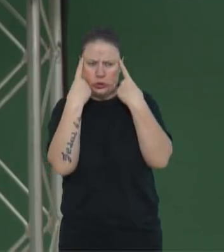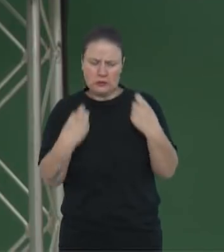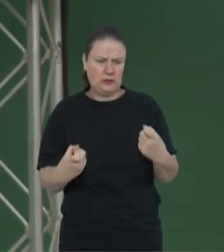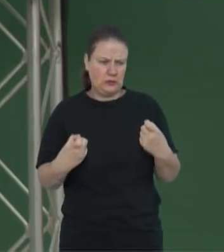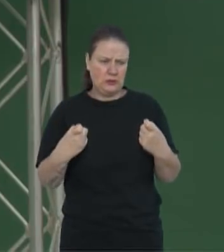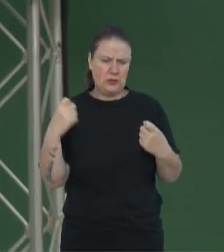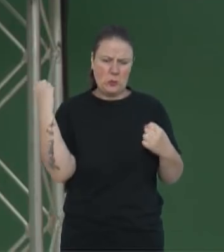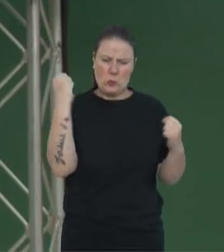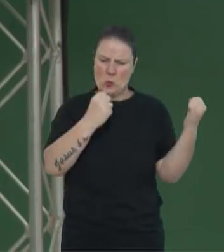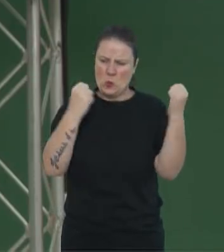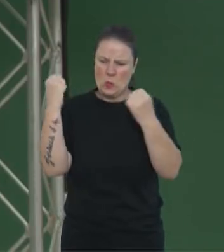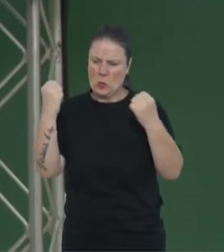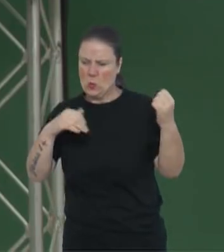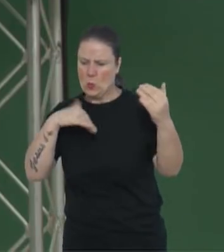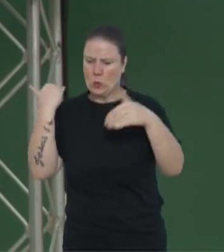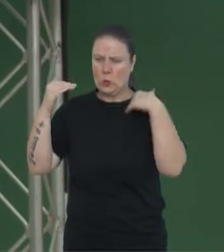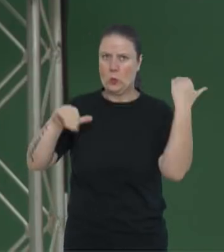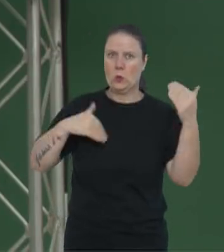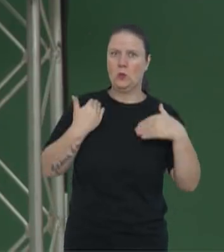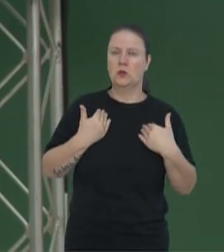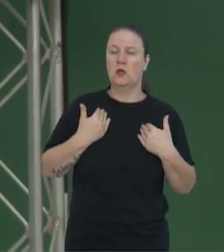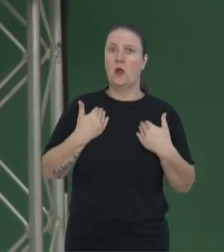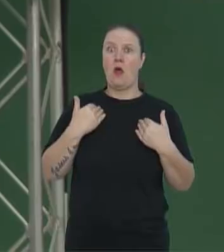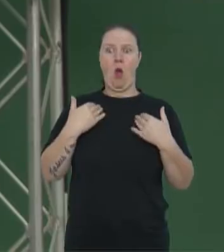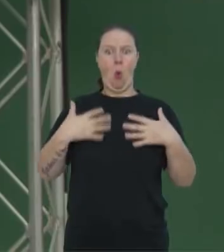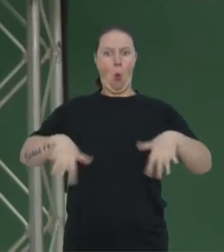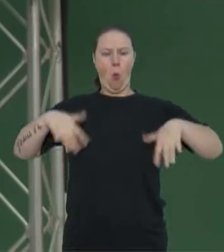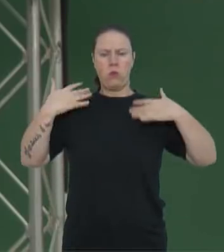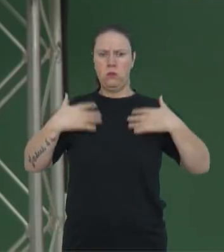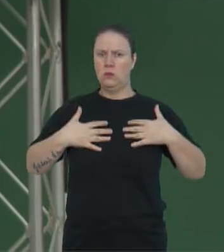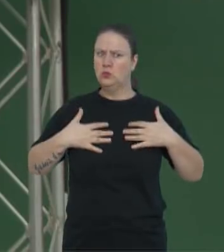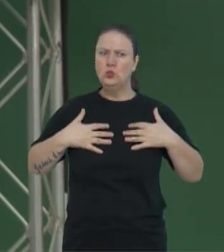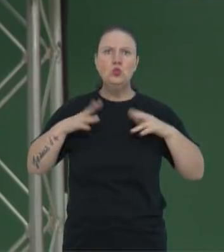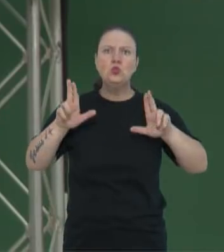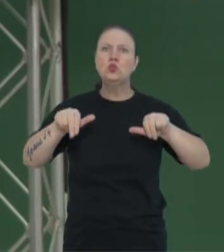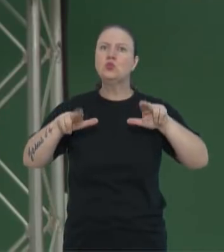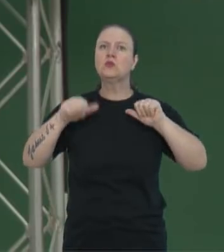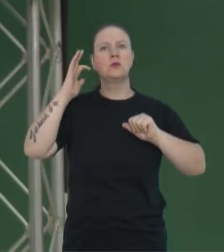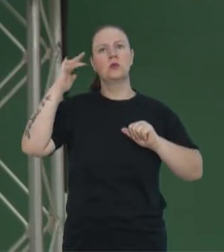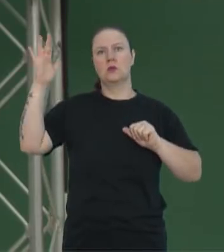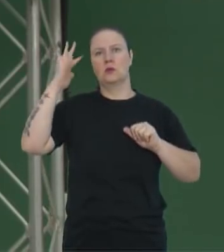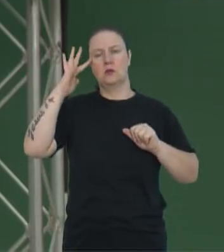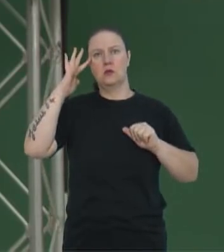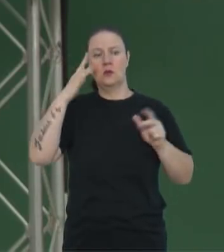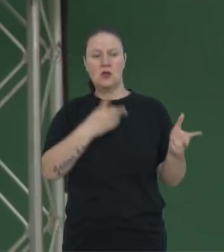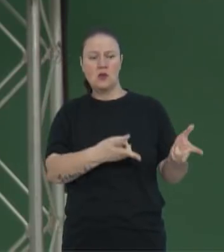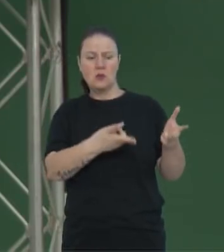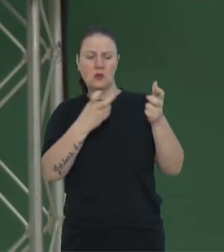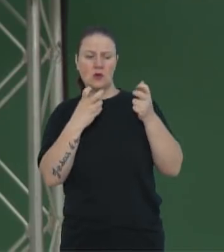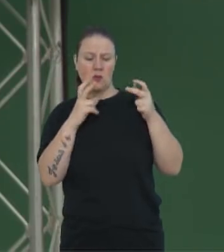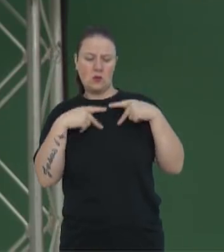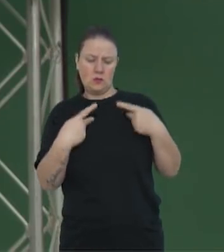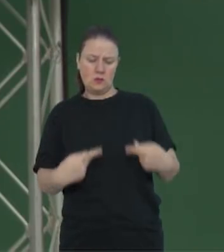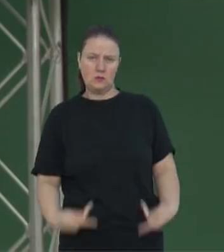se imaginava que se pudesse chegar a tal ponto. Fez perceber que o homem não estava tão certo,